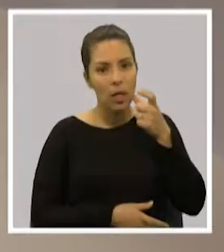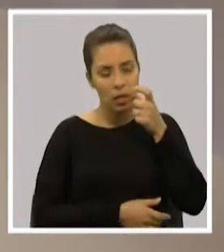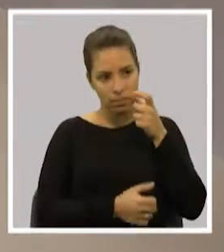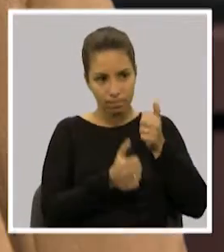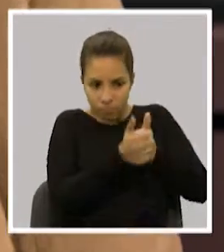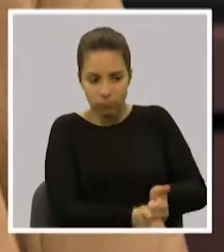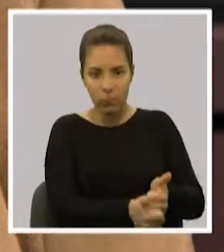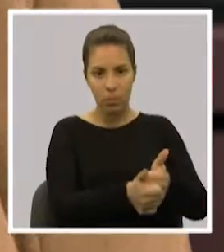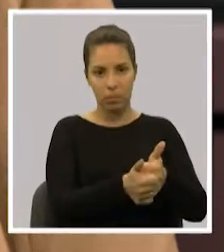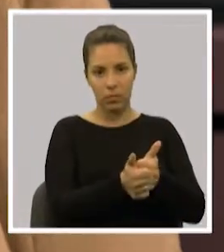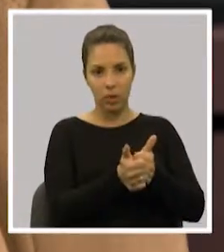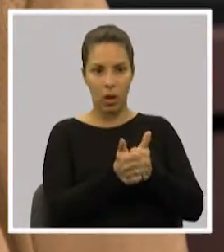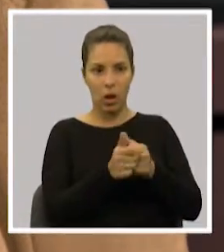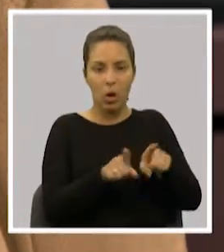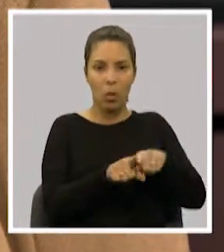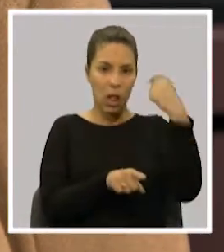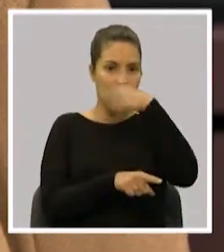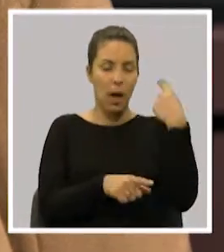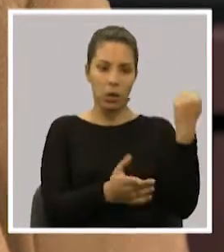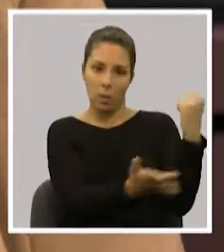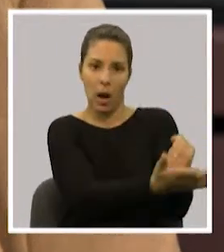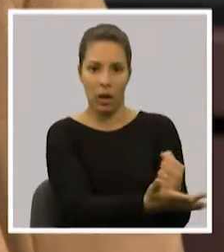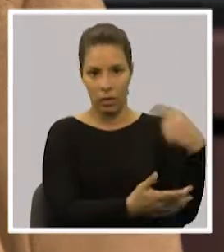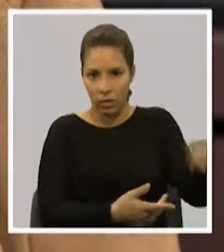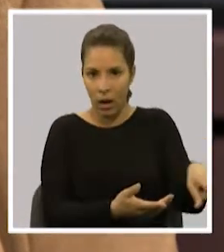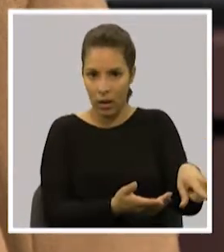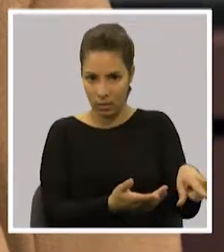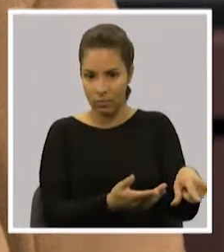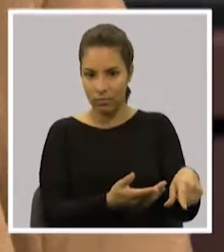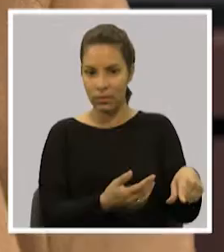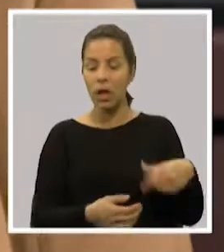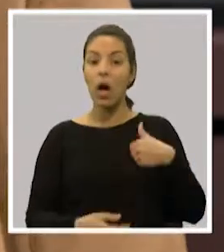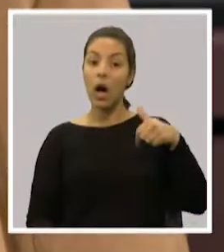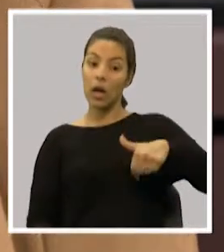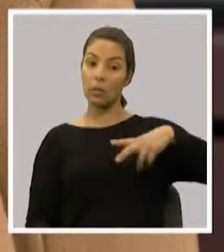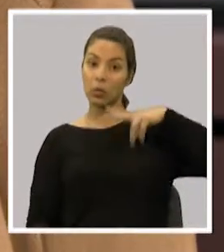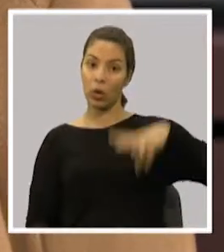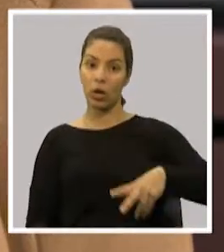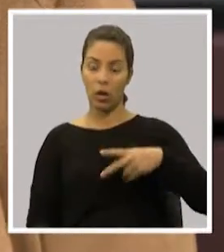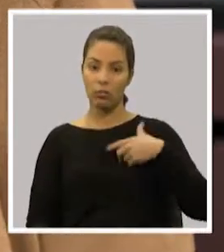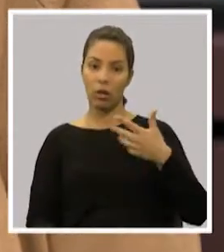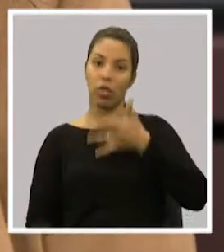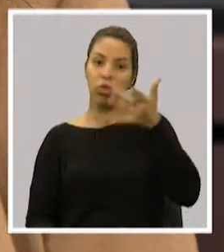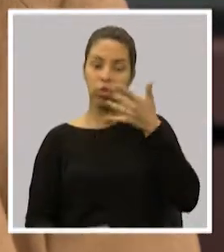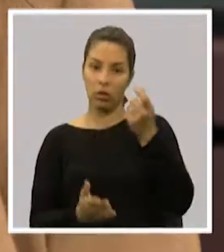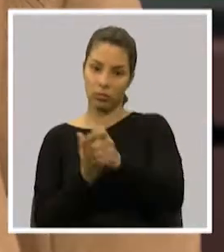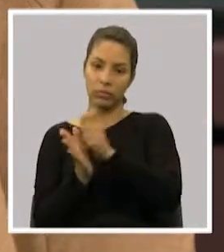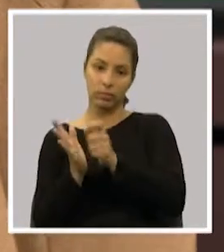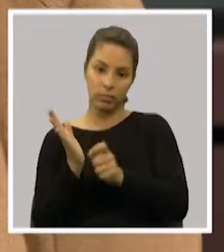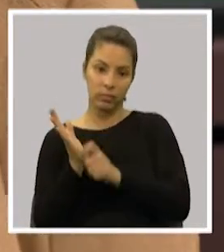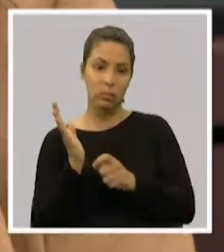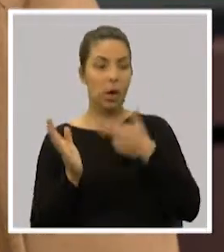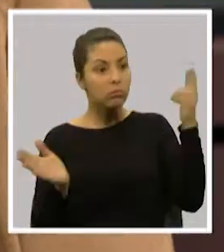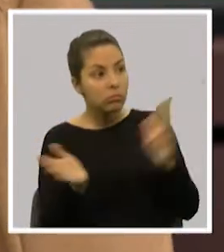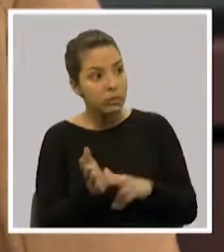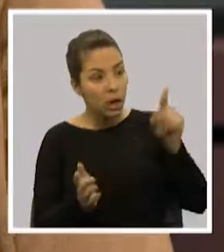nome. Do lado de quem está de fora, ou de quem, sobretudo em Portugal, escreve sem conhecer verdadeiramente a realidade do